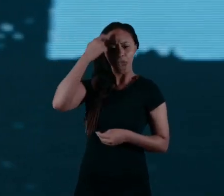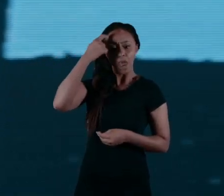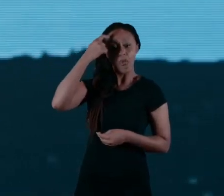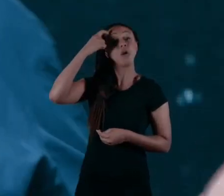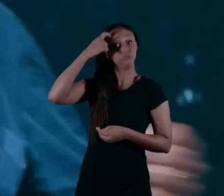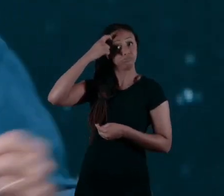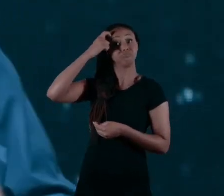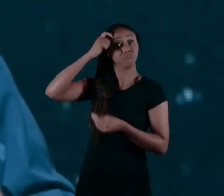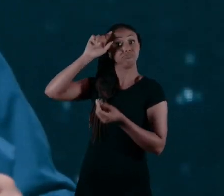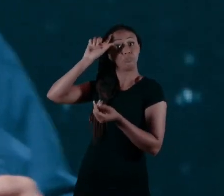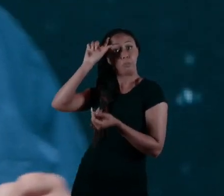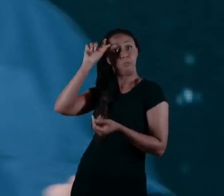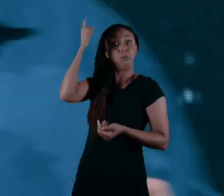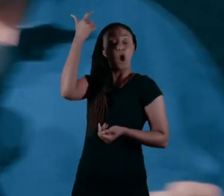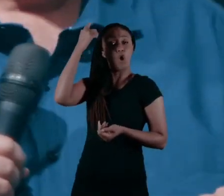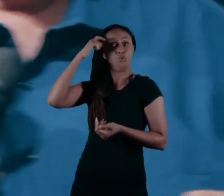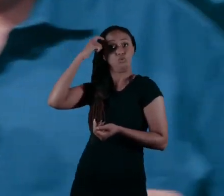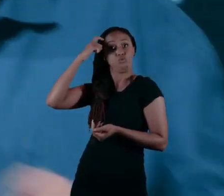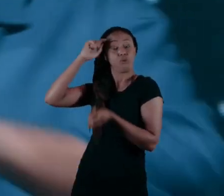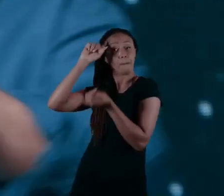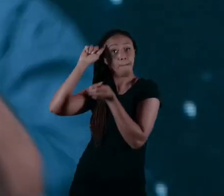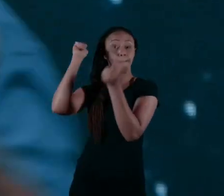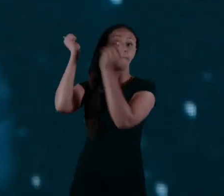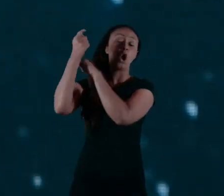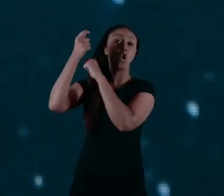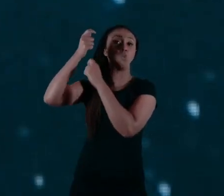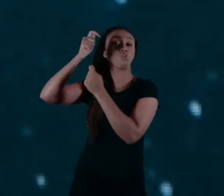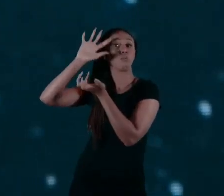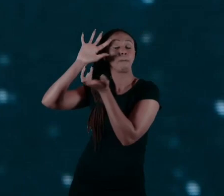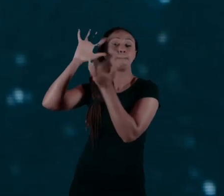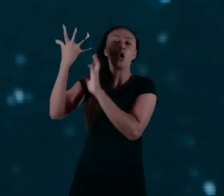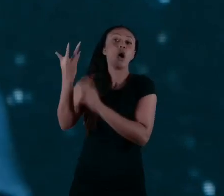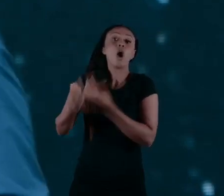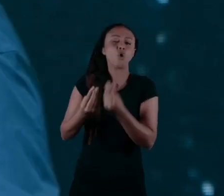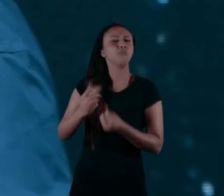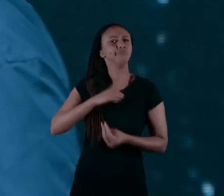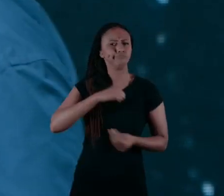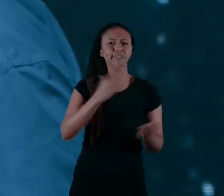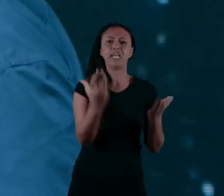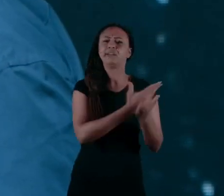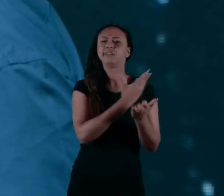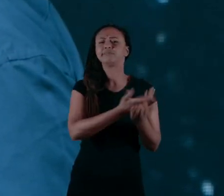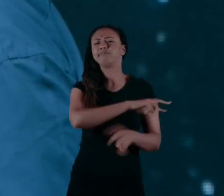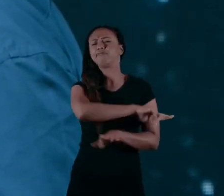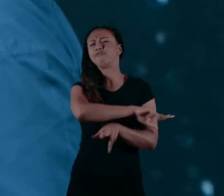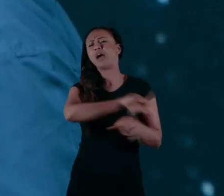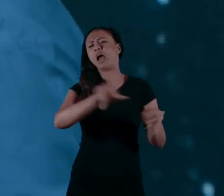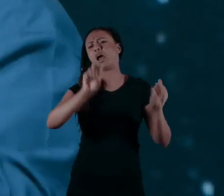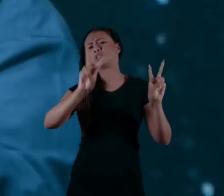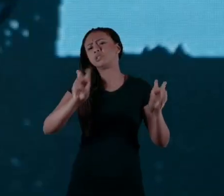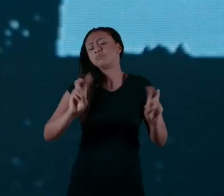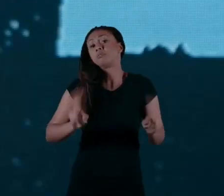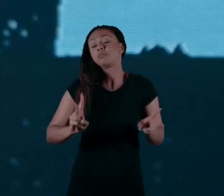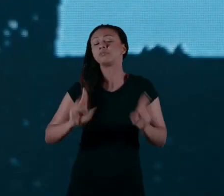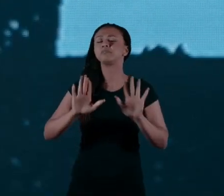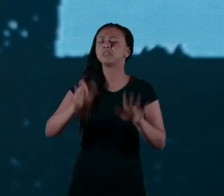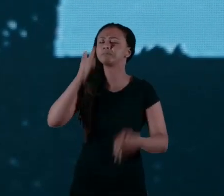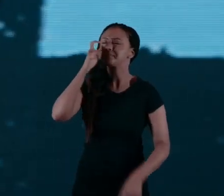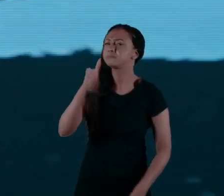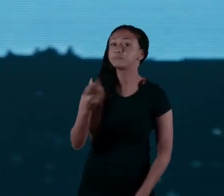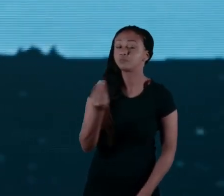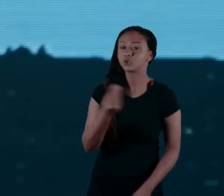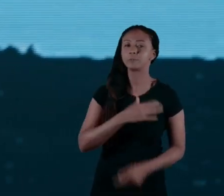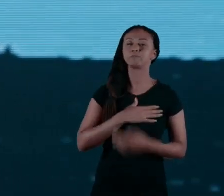a mentalidade. Existem muitos títulos que falam sobre isso. E é interessante porque